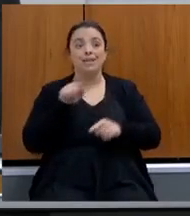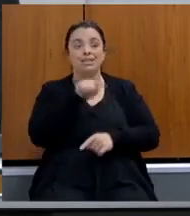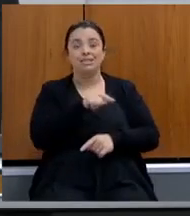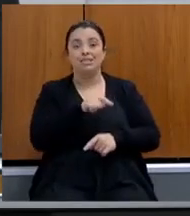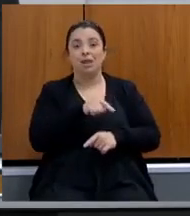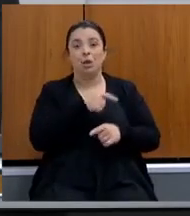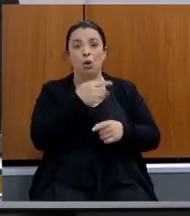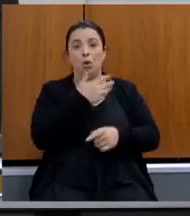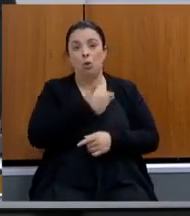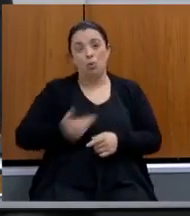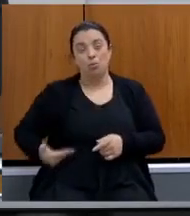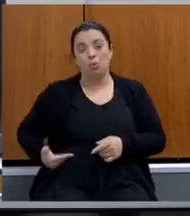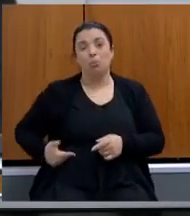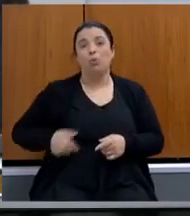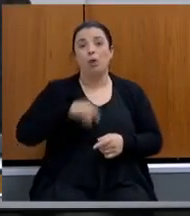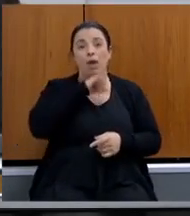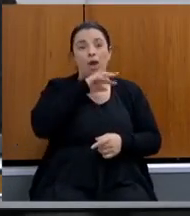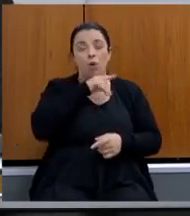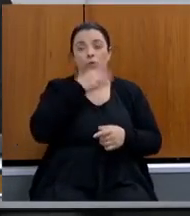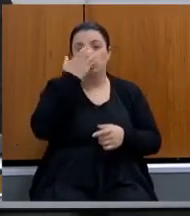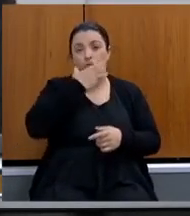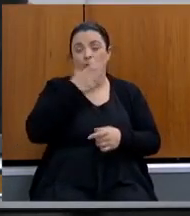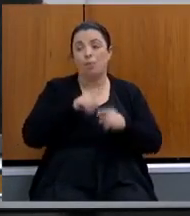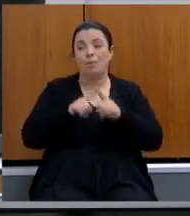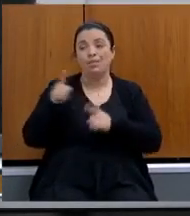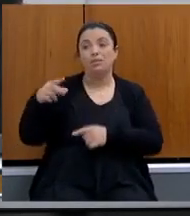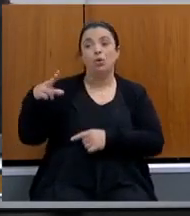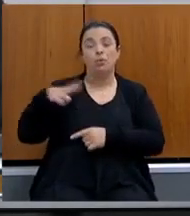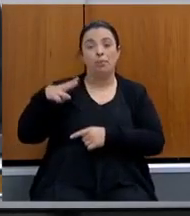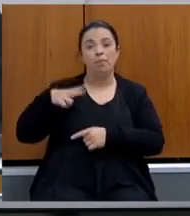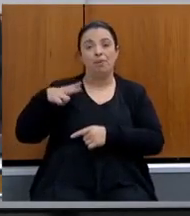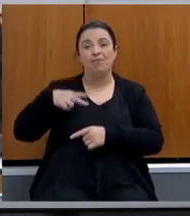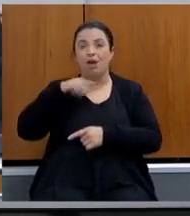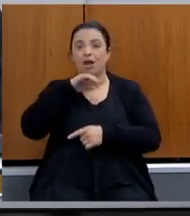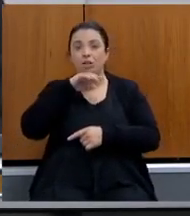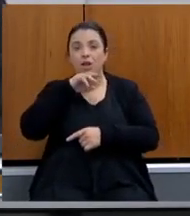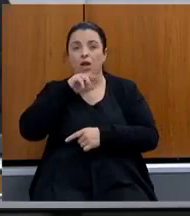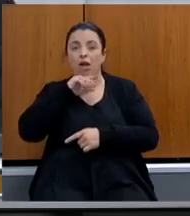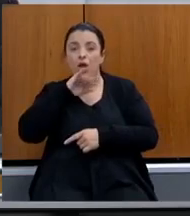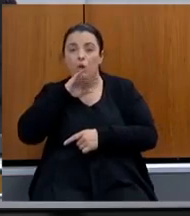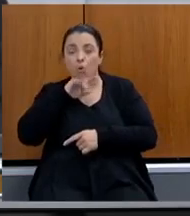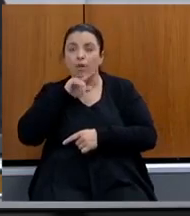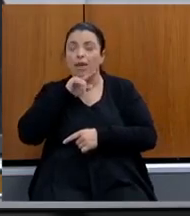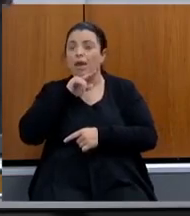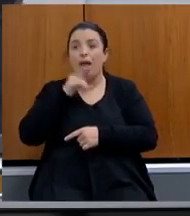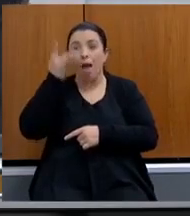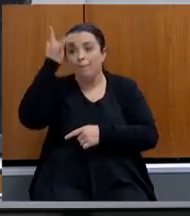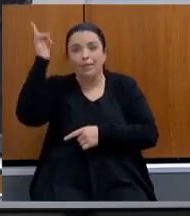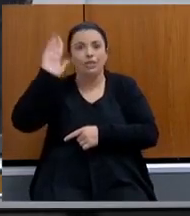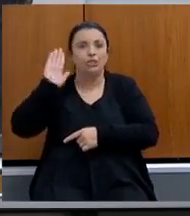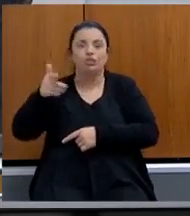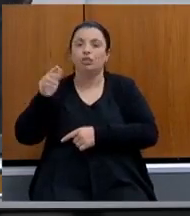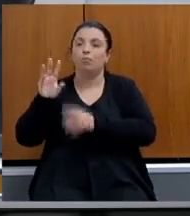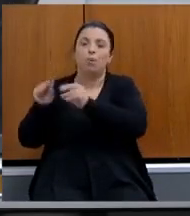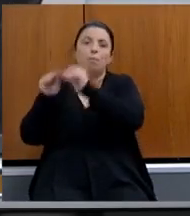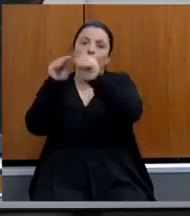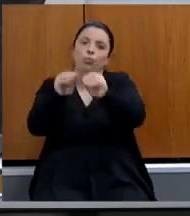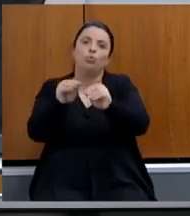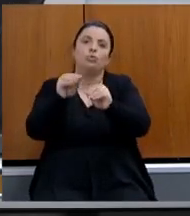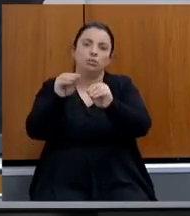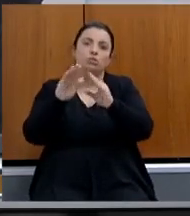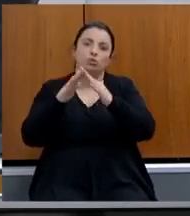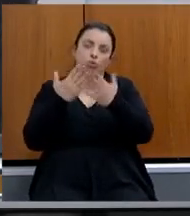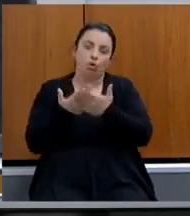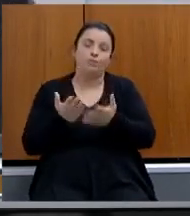privado é ruim de troca no mesmo dia então por isso que acredita bastante as projetos segunda questão é o retorno